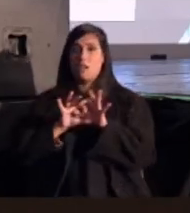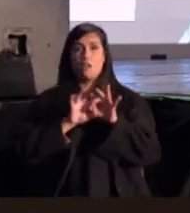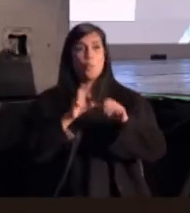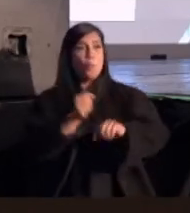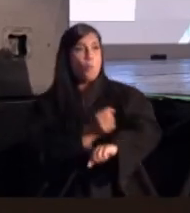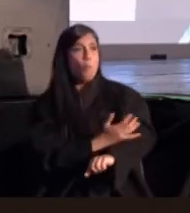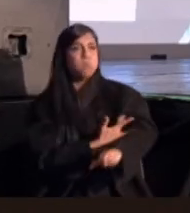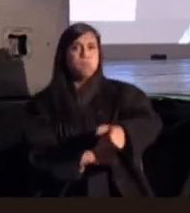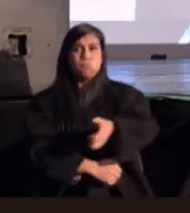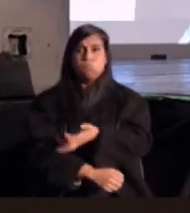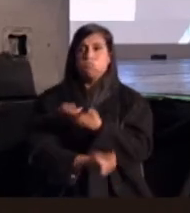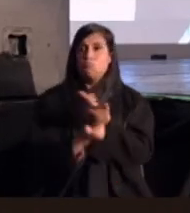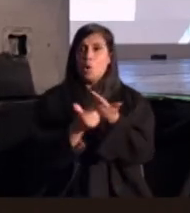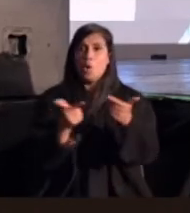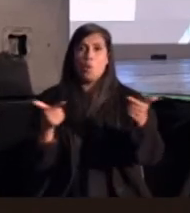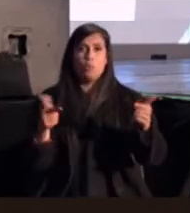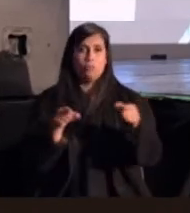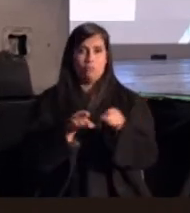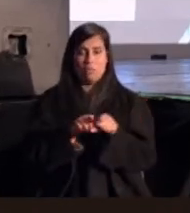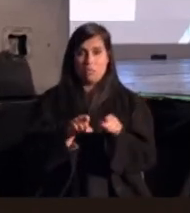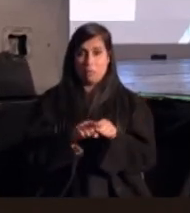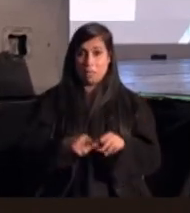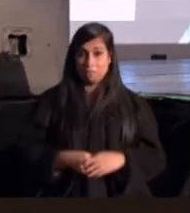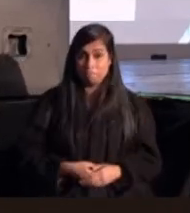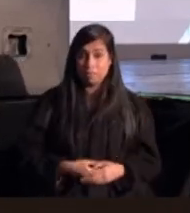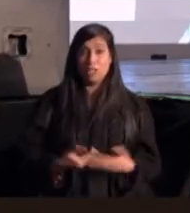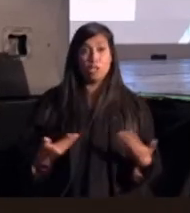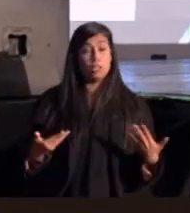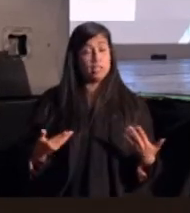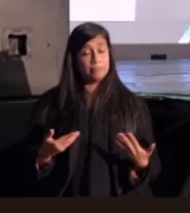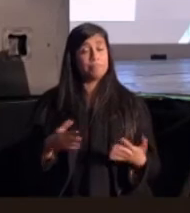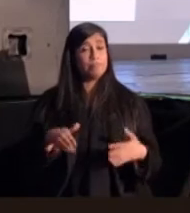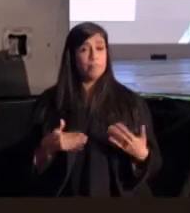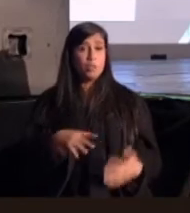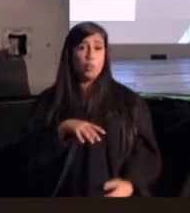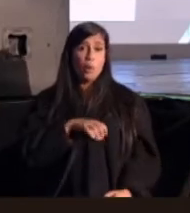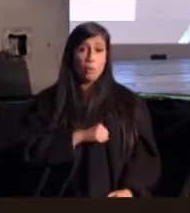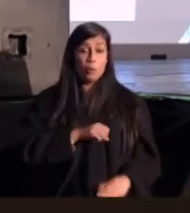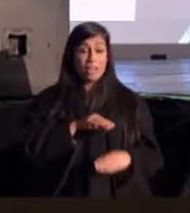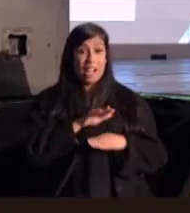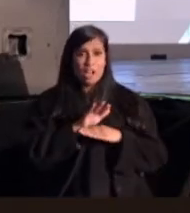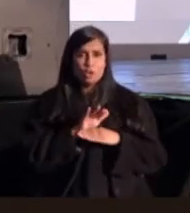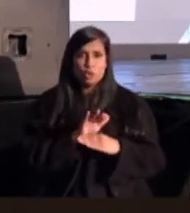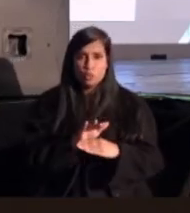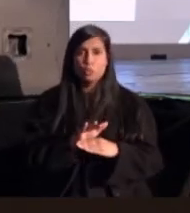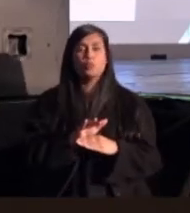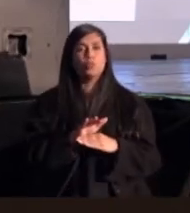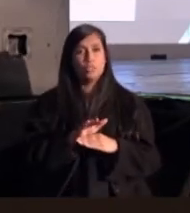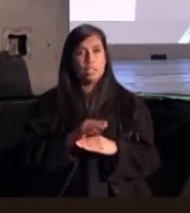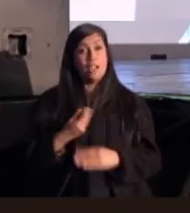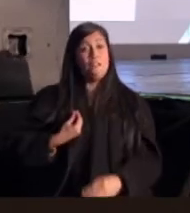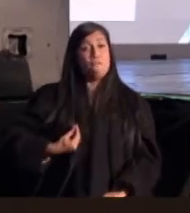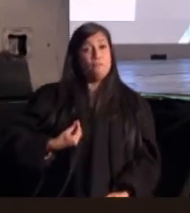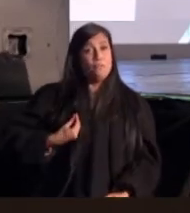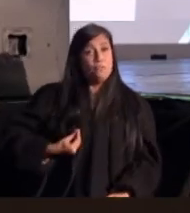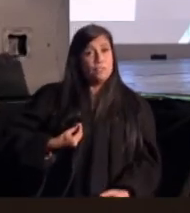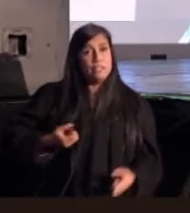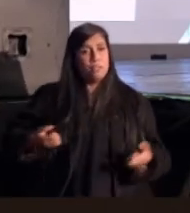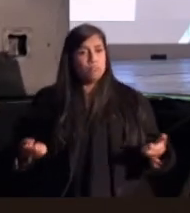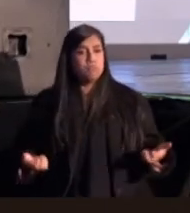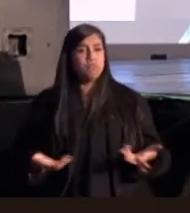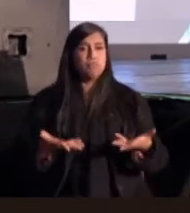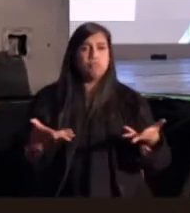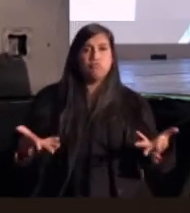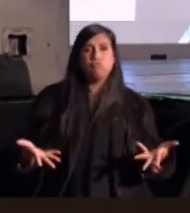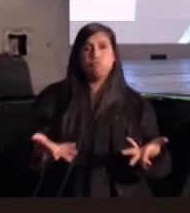que possibilitam que o nosso percurso e a nossa nutrição existencial seja executada da melhor